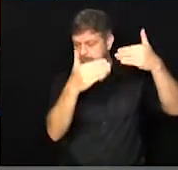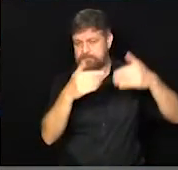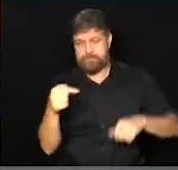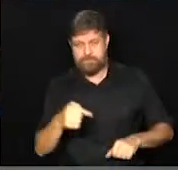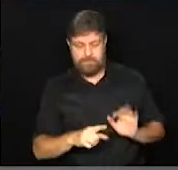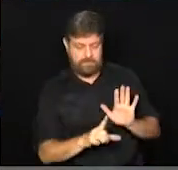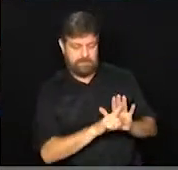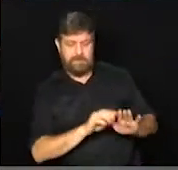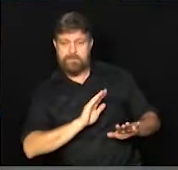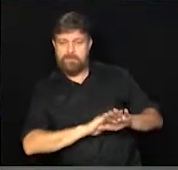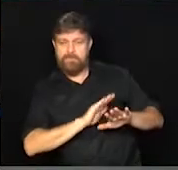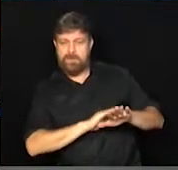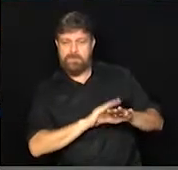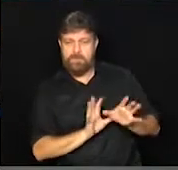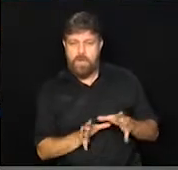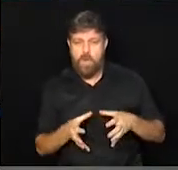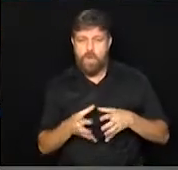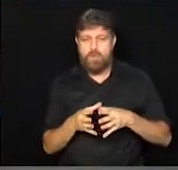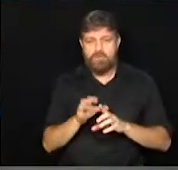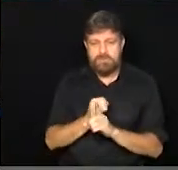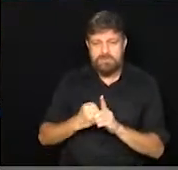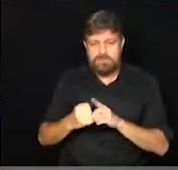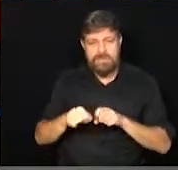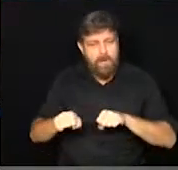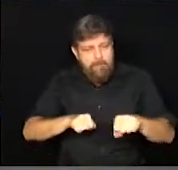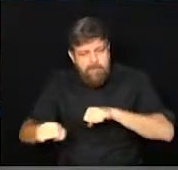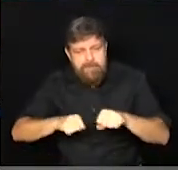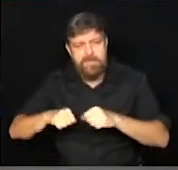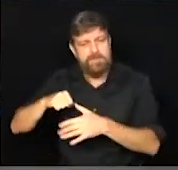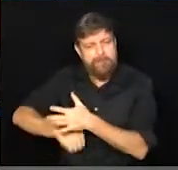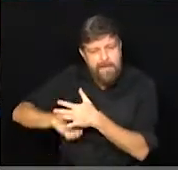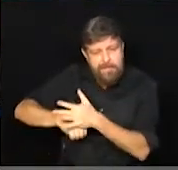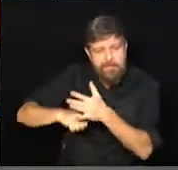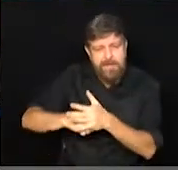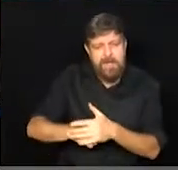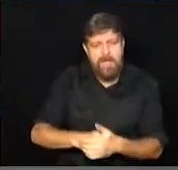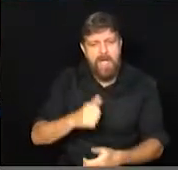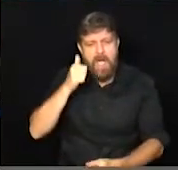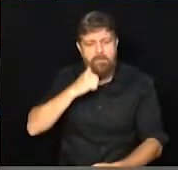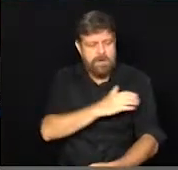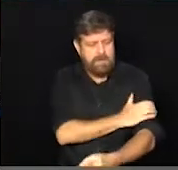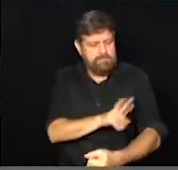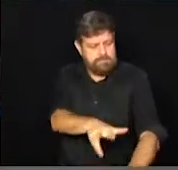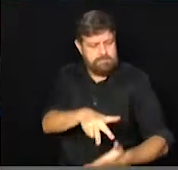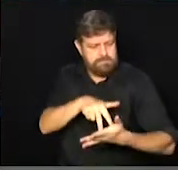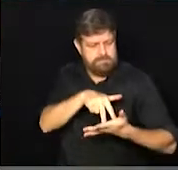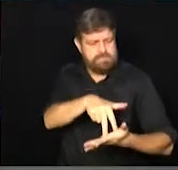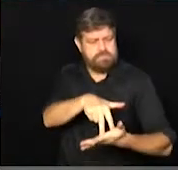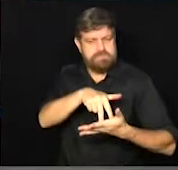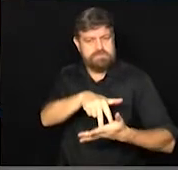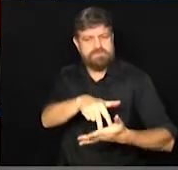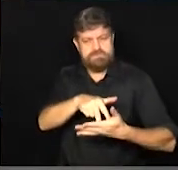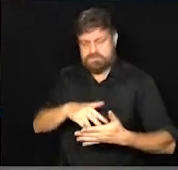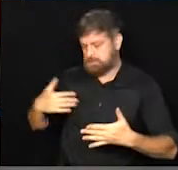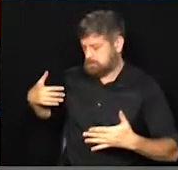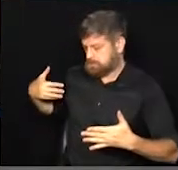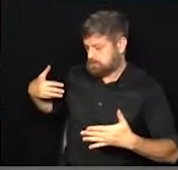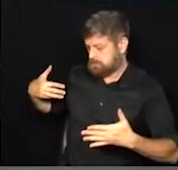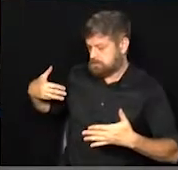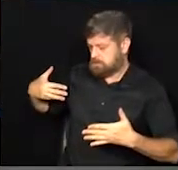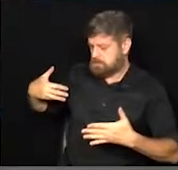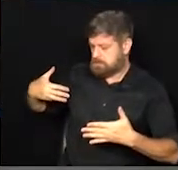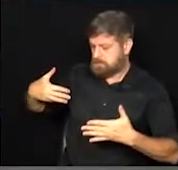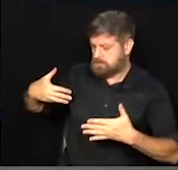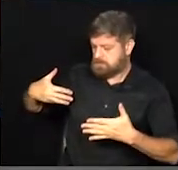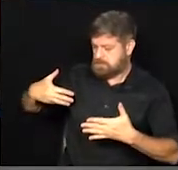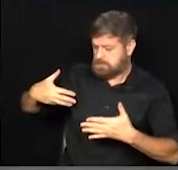construída pelos movimentos sociais, pela luta do movimento feminista, ela foi um processo de que a